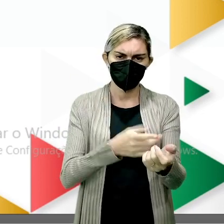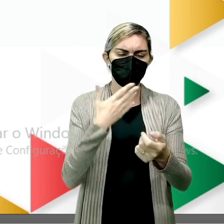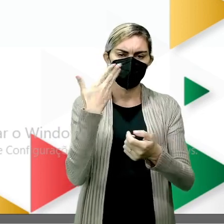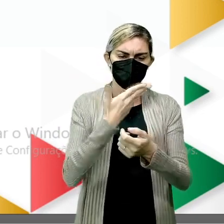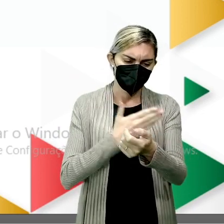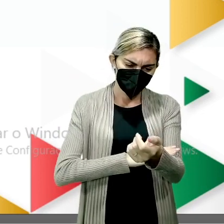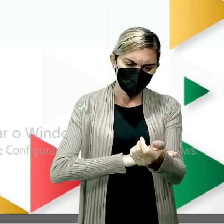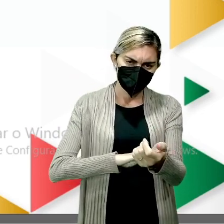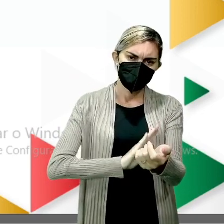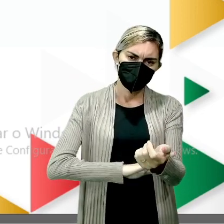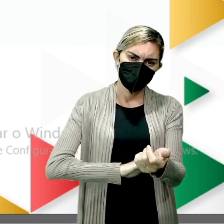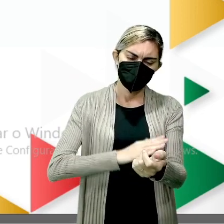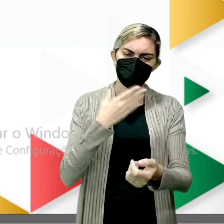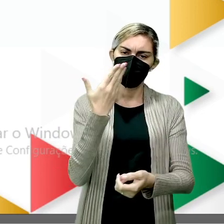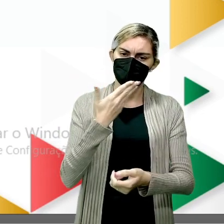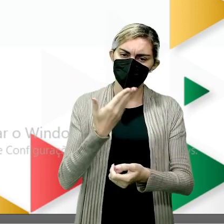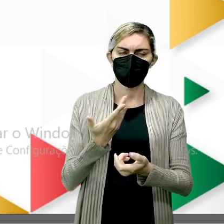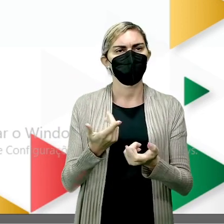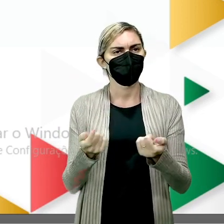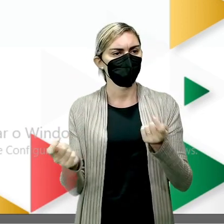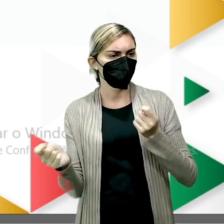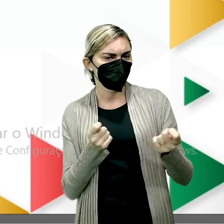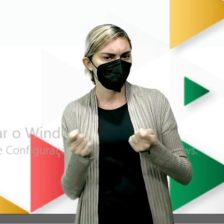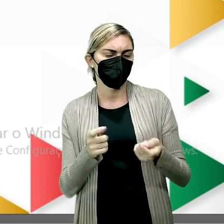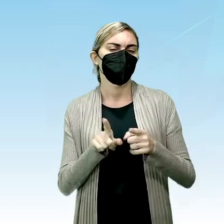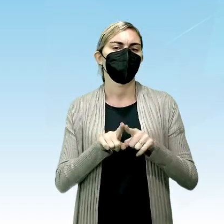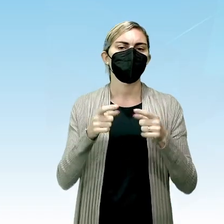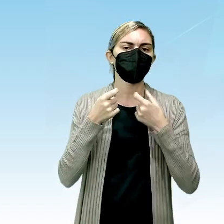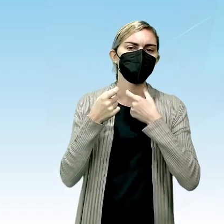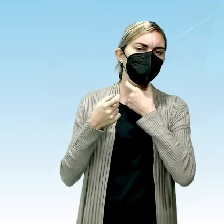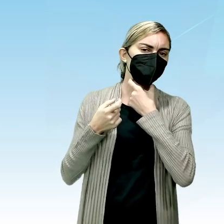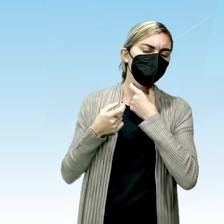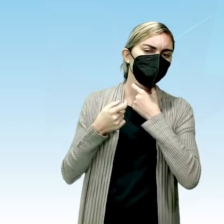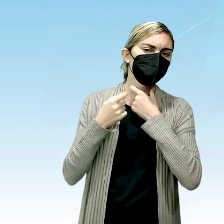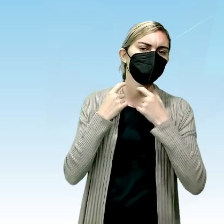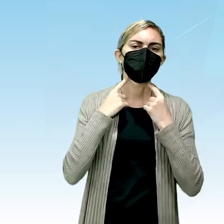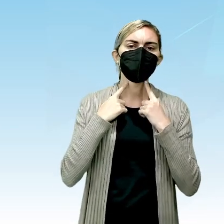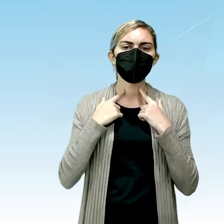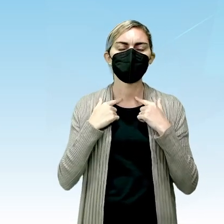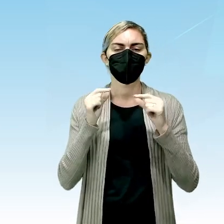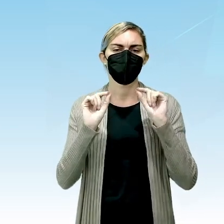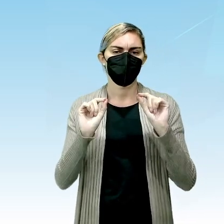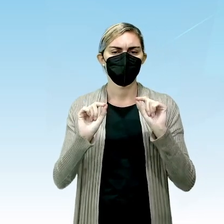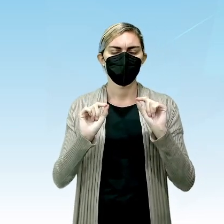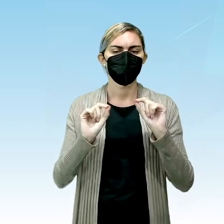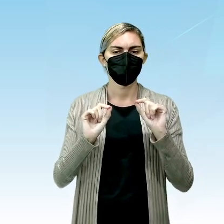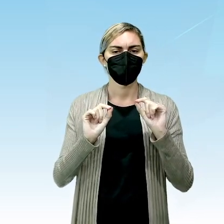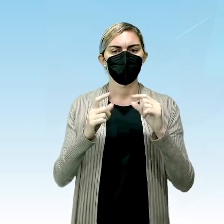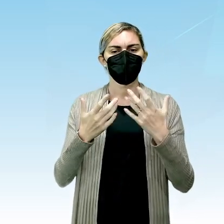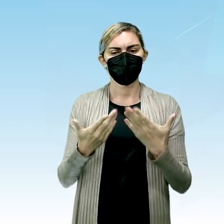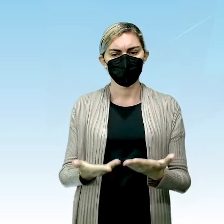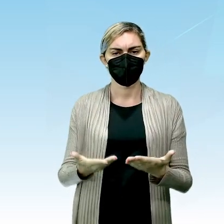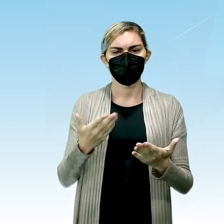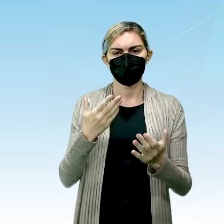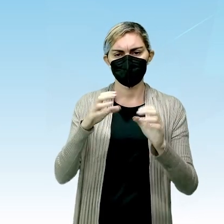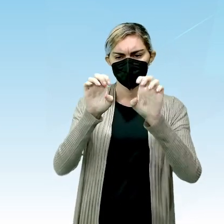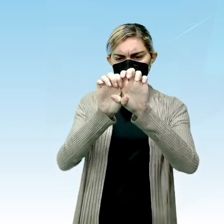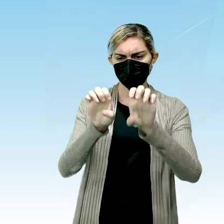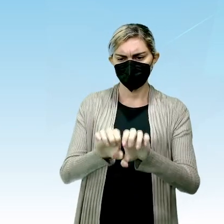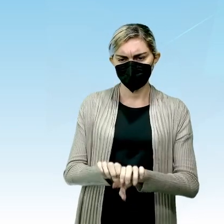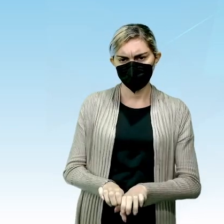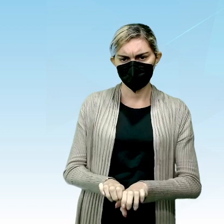outras funções. O que são as glândulas? As glândulas, elas são, na verdade, estruturas que